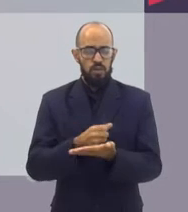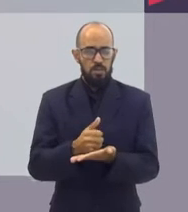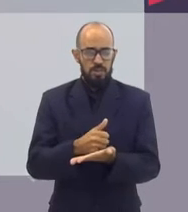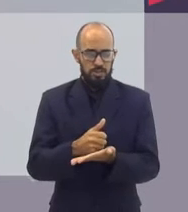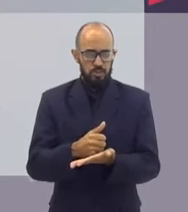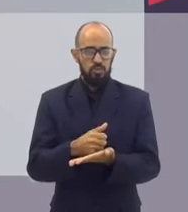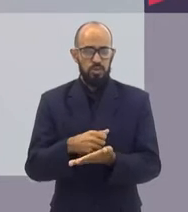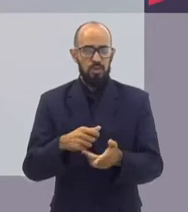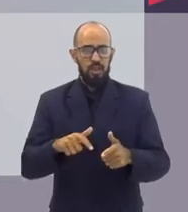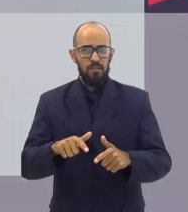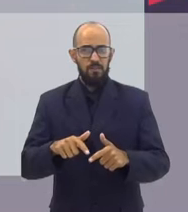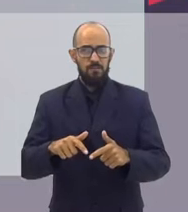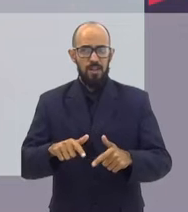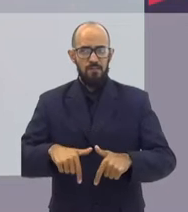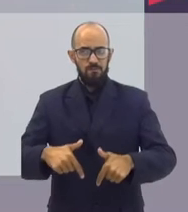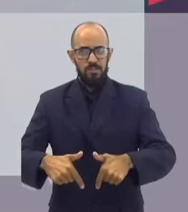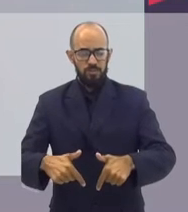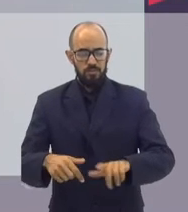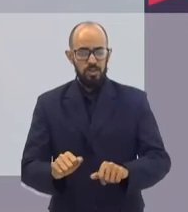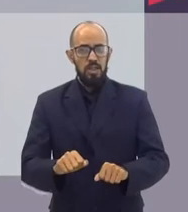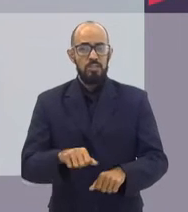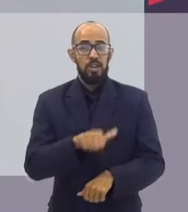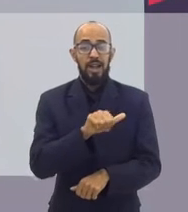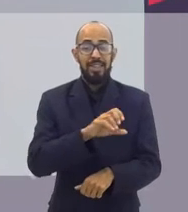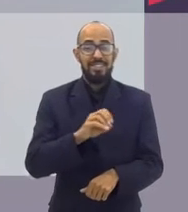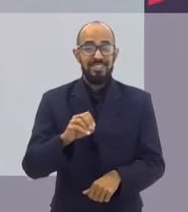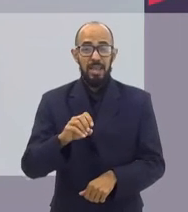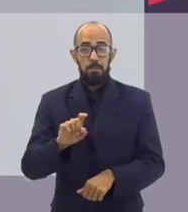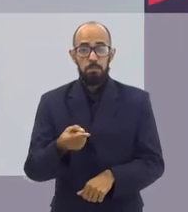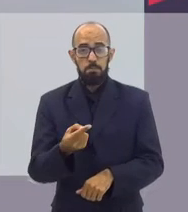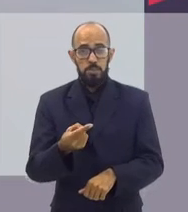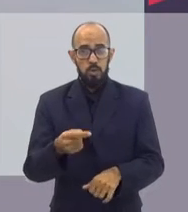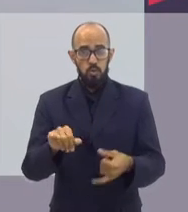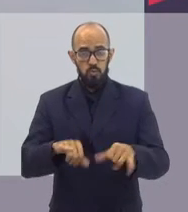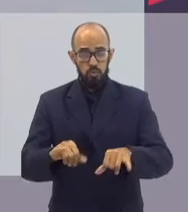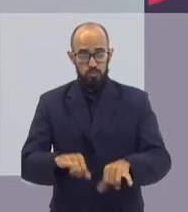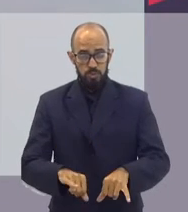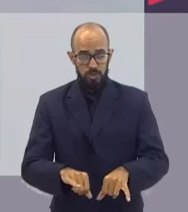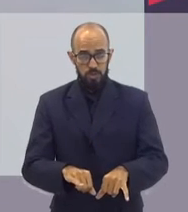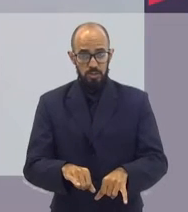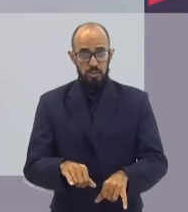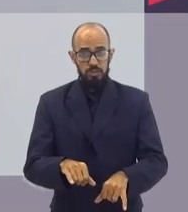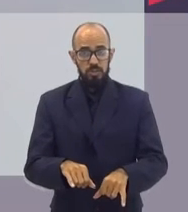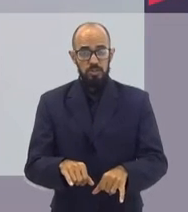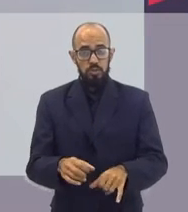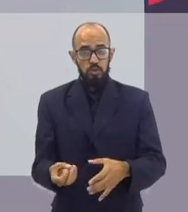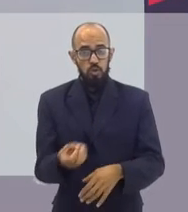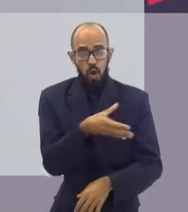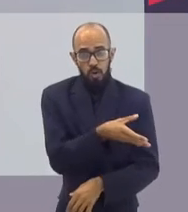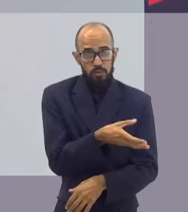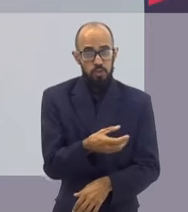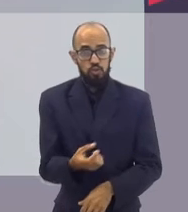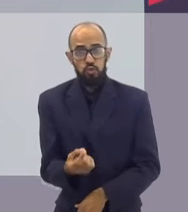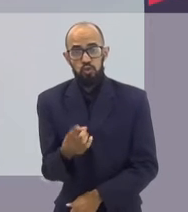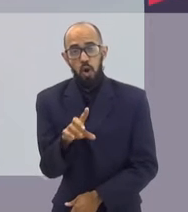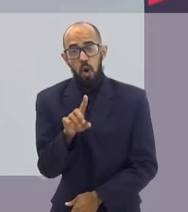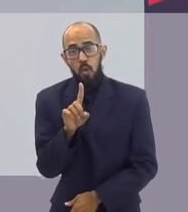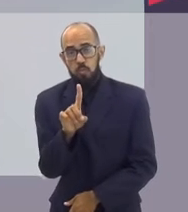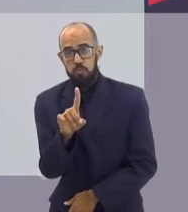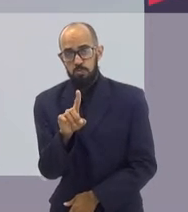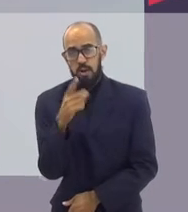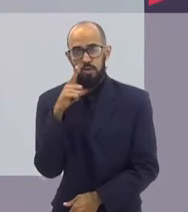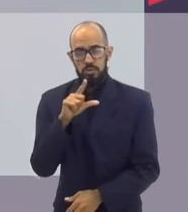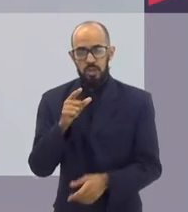A gente considera que, a partir de 100 mil substâncias químicas novas, né, só uma chega ao mercado. O custo pode ser